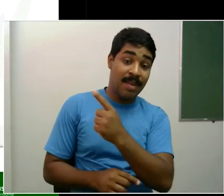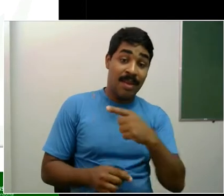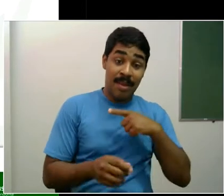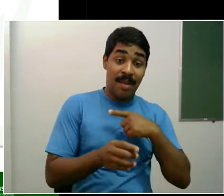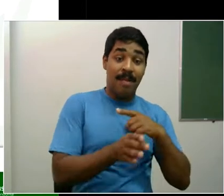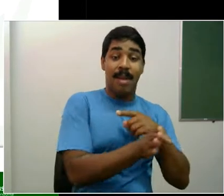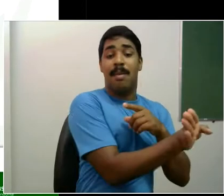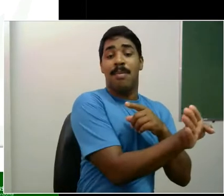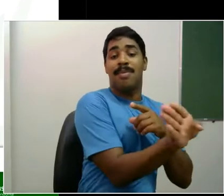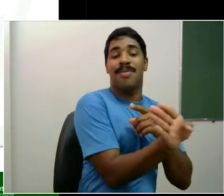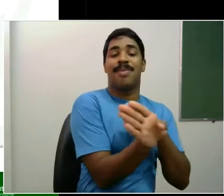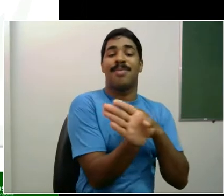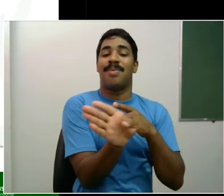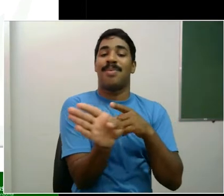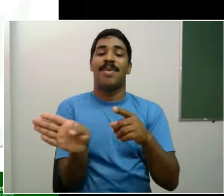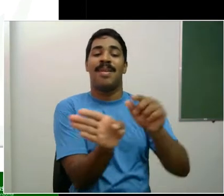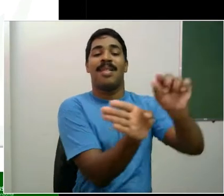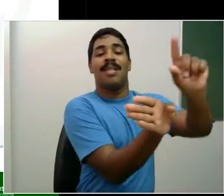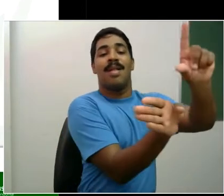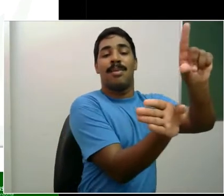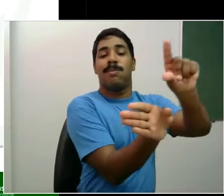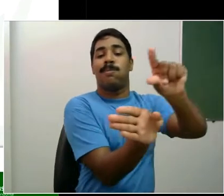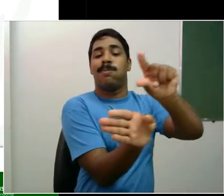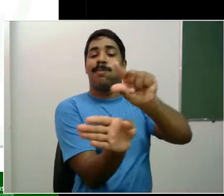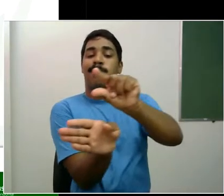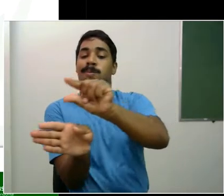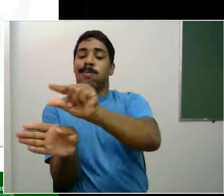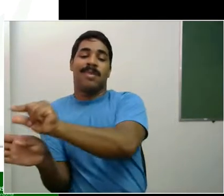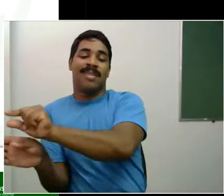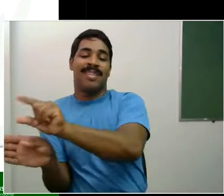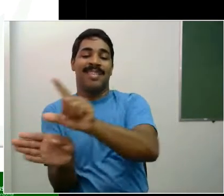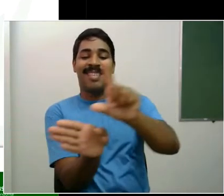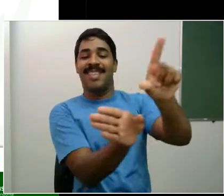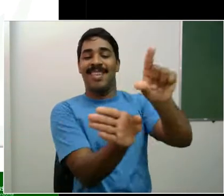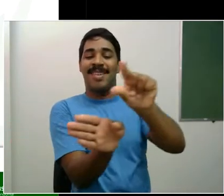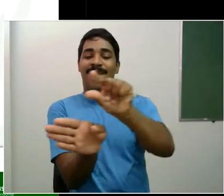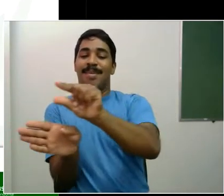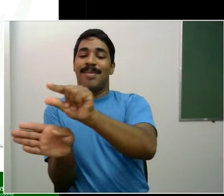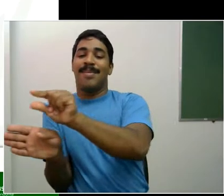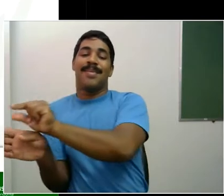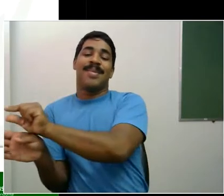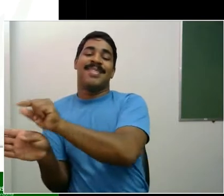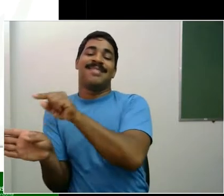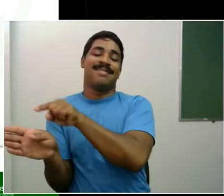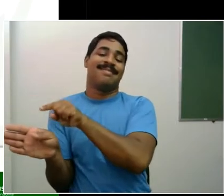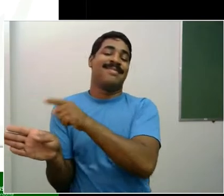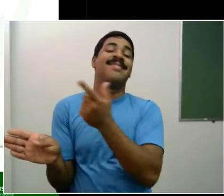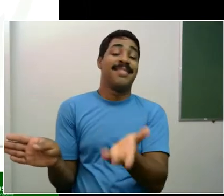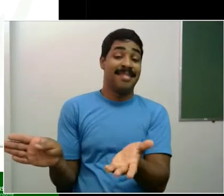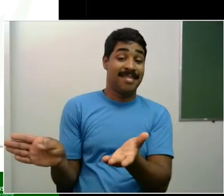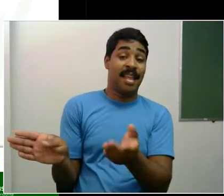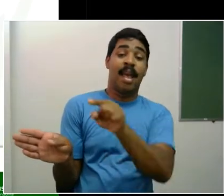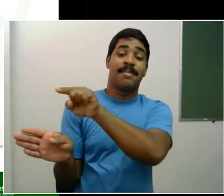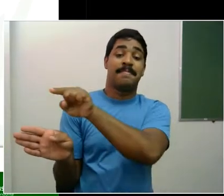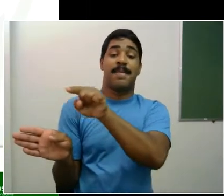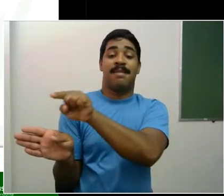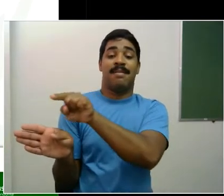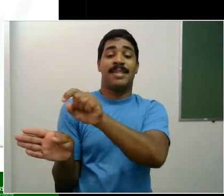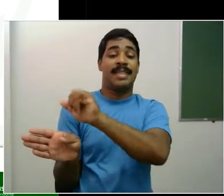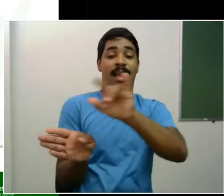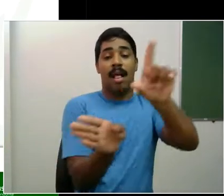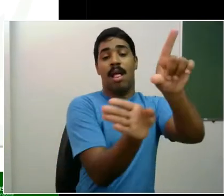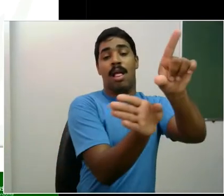retornando à origem da trajetória. Tá? Como ele já chegou na origem, se ele continuar, agora a gente usa o sinal negativo